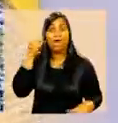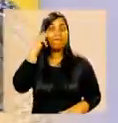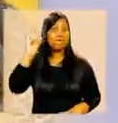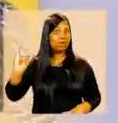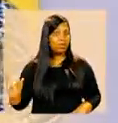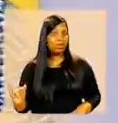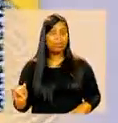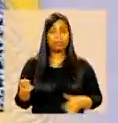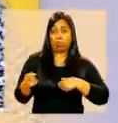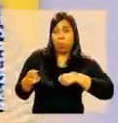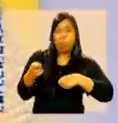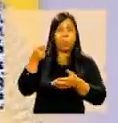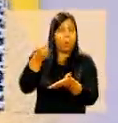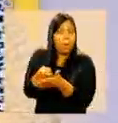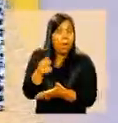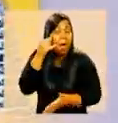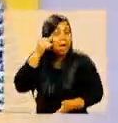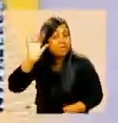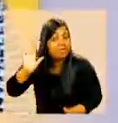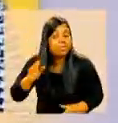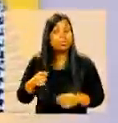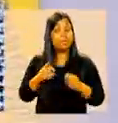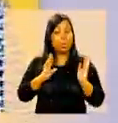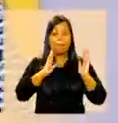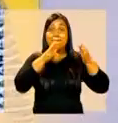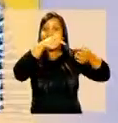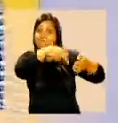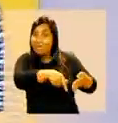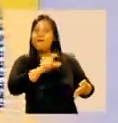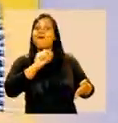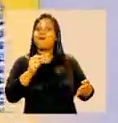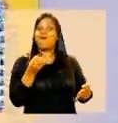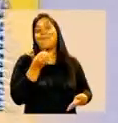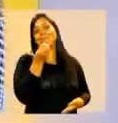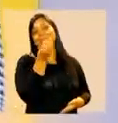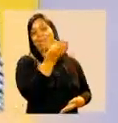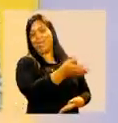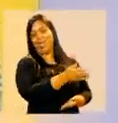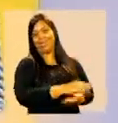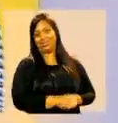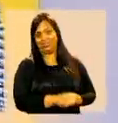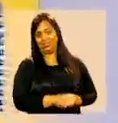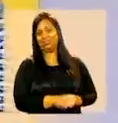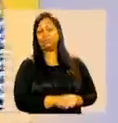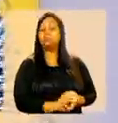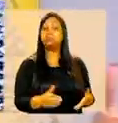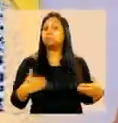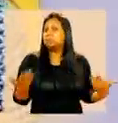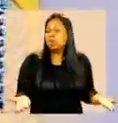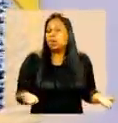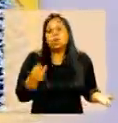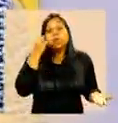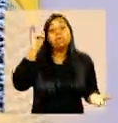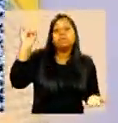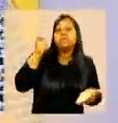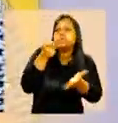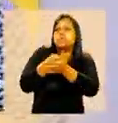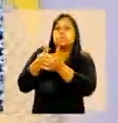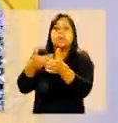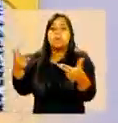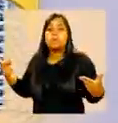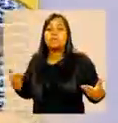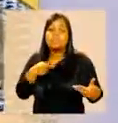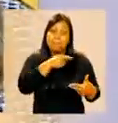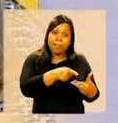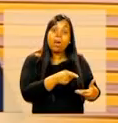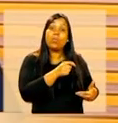deixo de gastar com roupa, lógico. E a minha prioridade, né? Meu lazer, eu prefiro investir nisso, em viagens. Então, deixo de gastar com outras coisas para